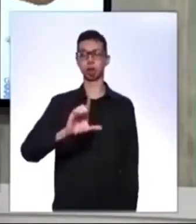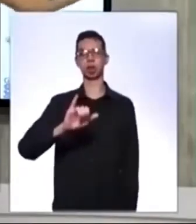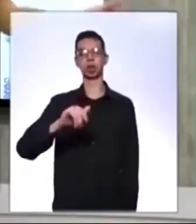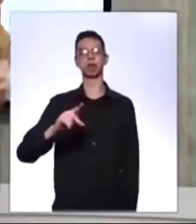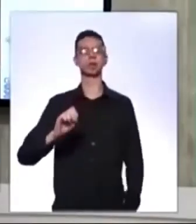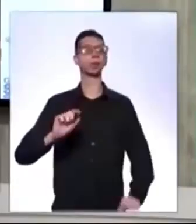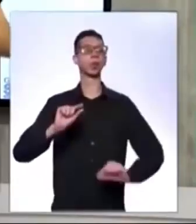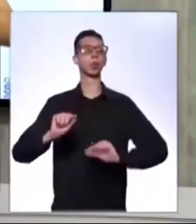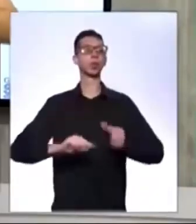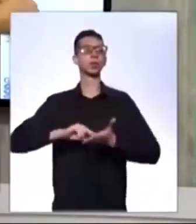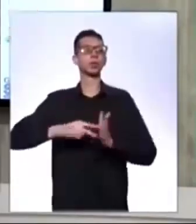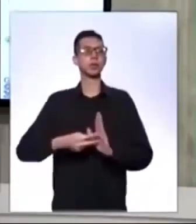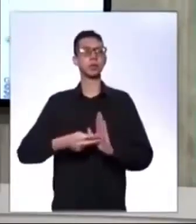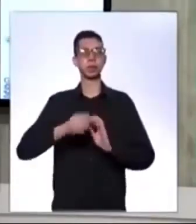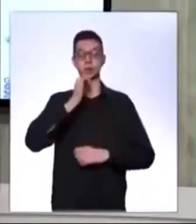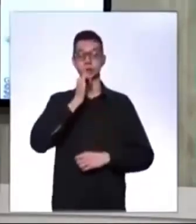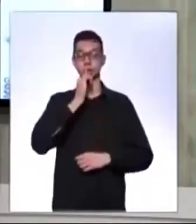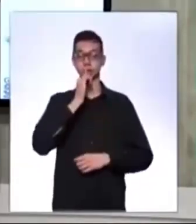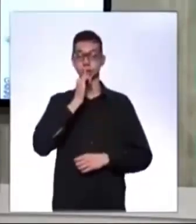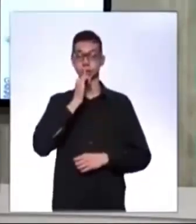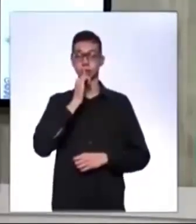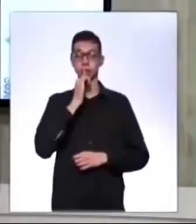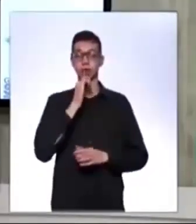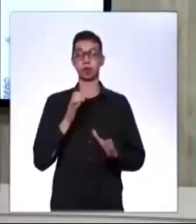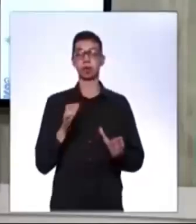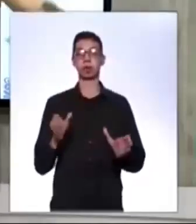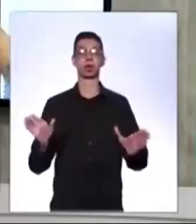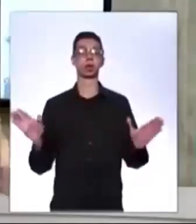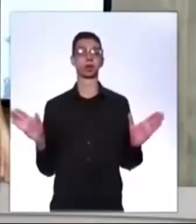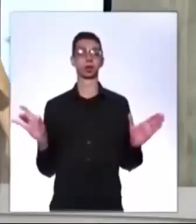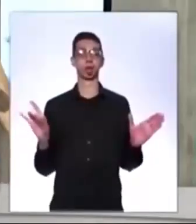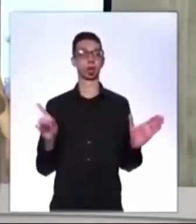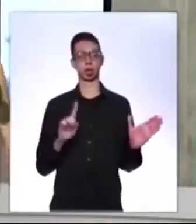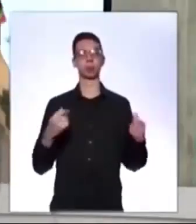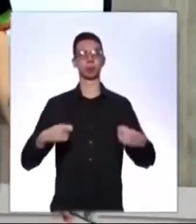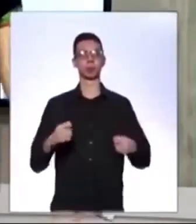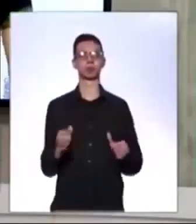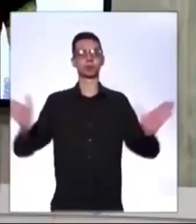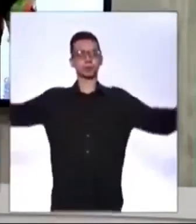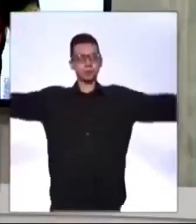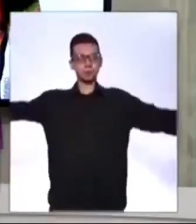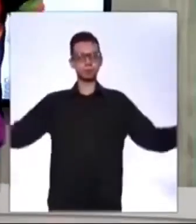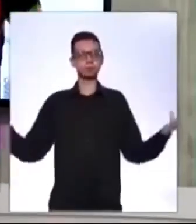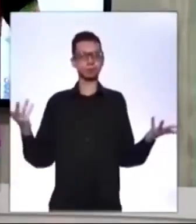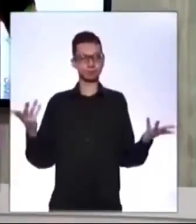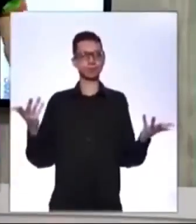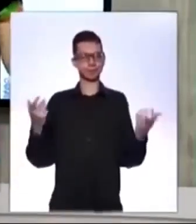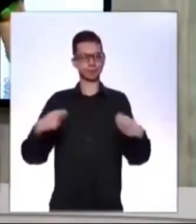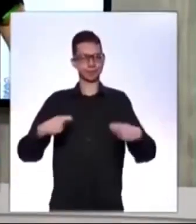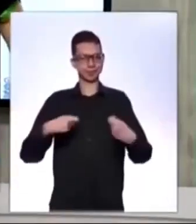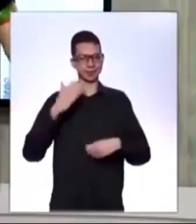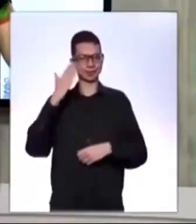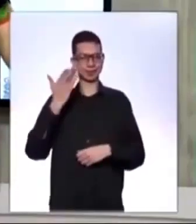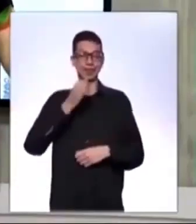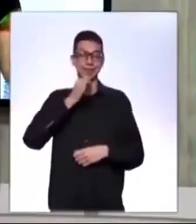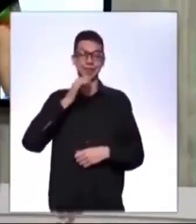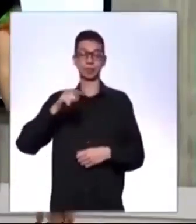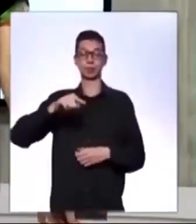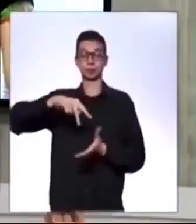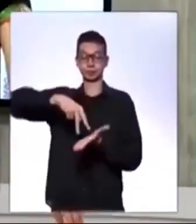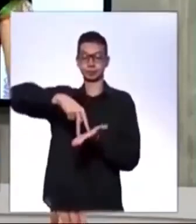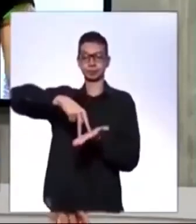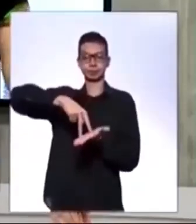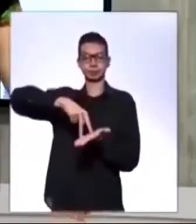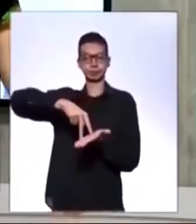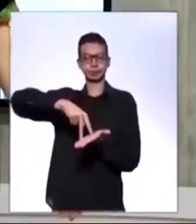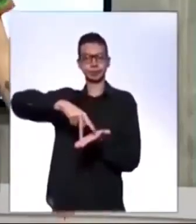gesto amplo. Vai abrir o braço? Você vai abrir o braço. Você vai levantar a perna? Aí não tenho mais idade, porque eu já estou com 29 anos. Mas